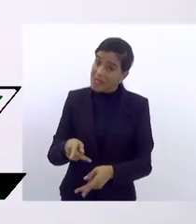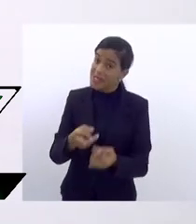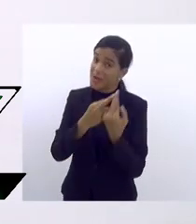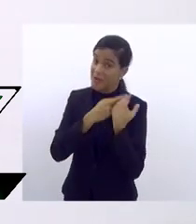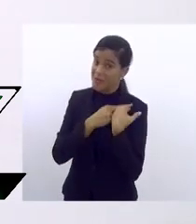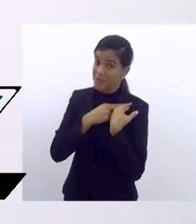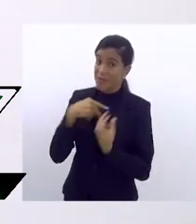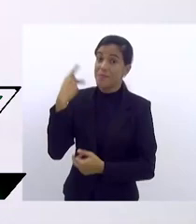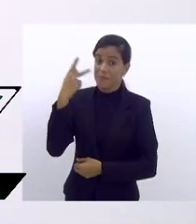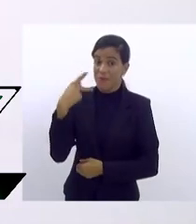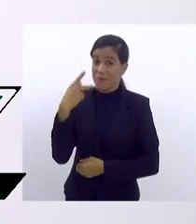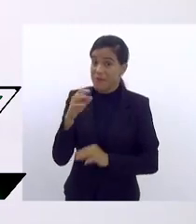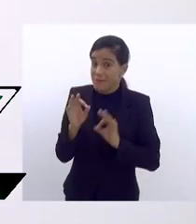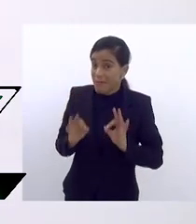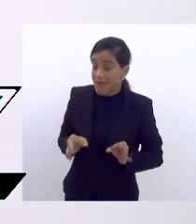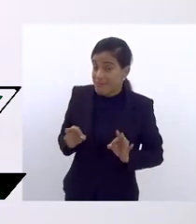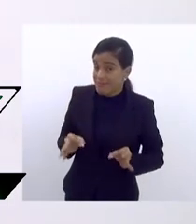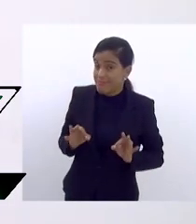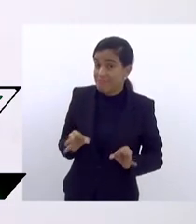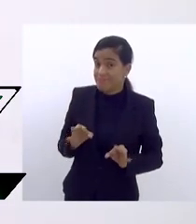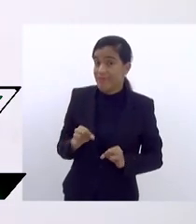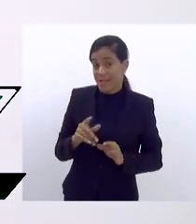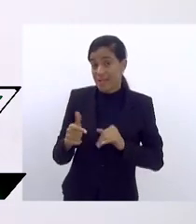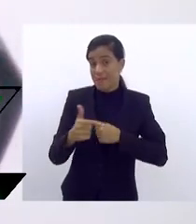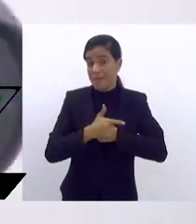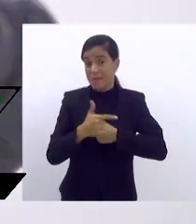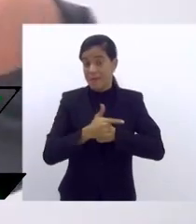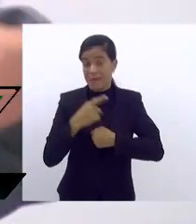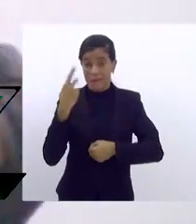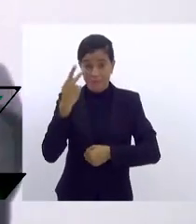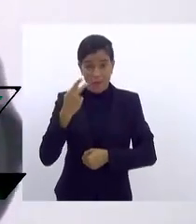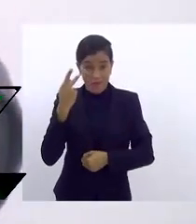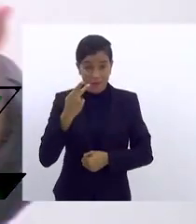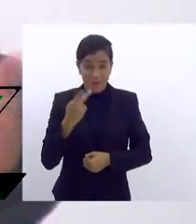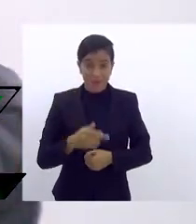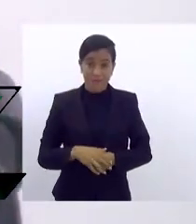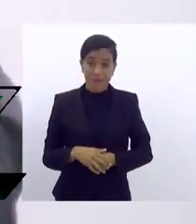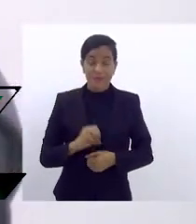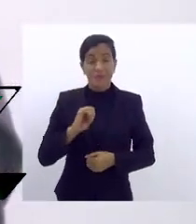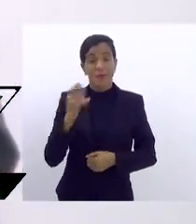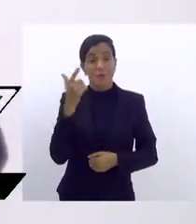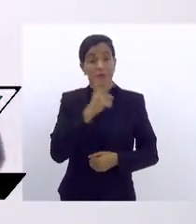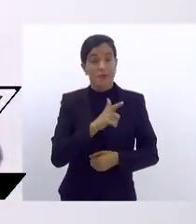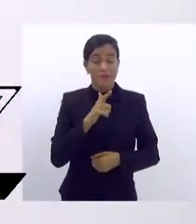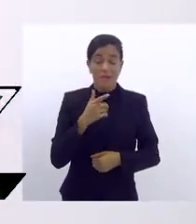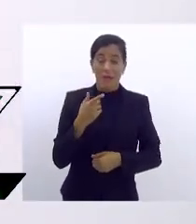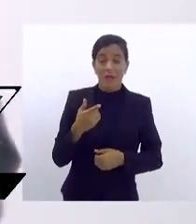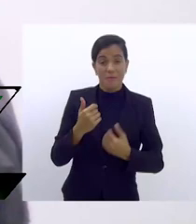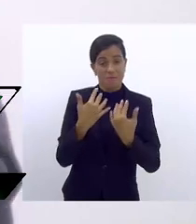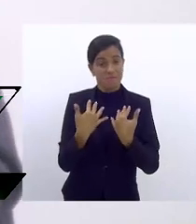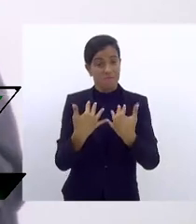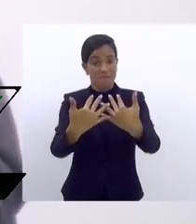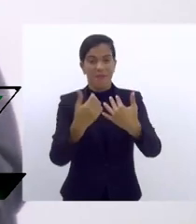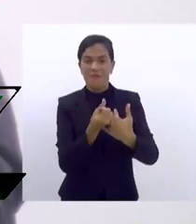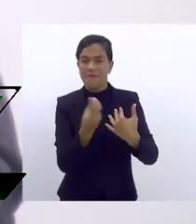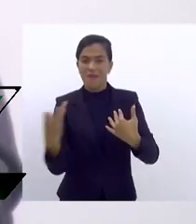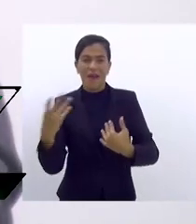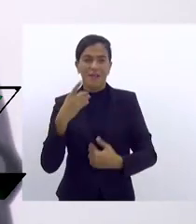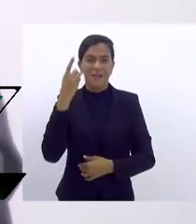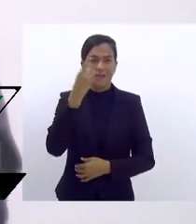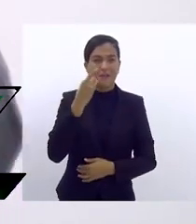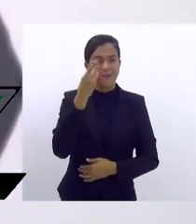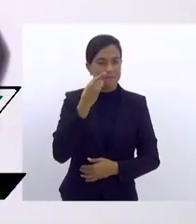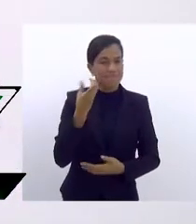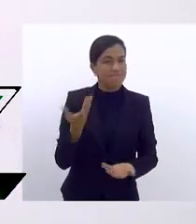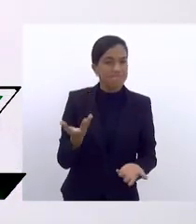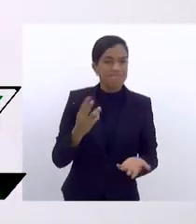político o político está aqui para isso então quando a gente consegue trazer para uma audiência pública vários deputados é certeza